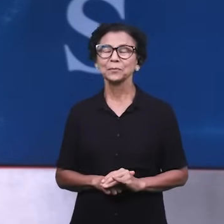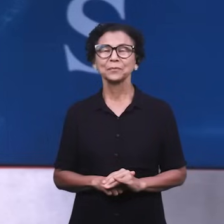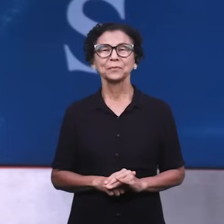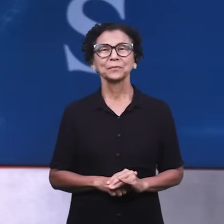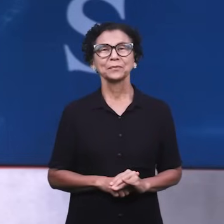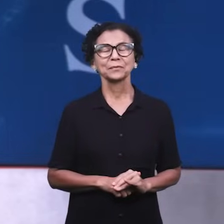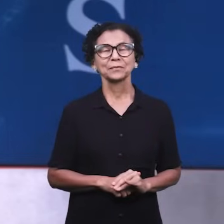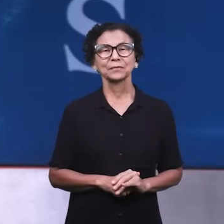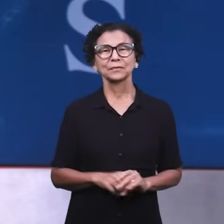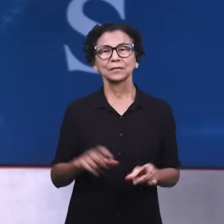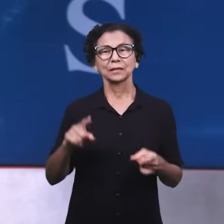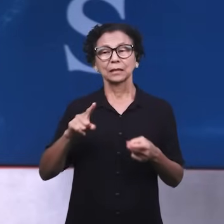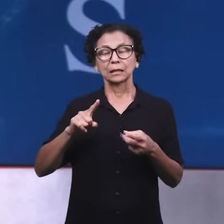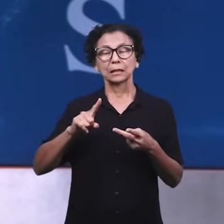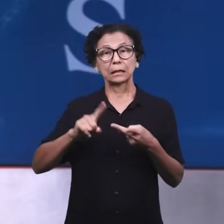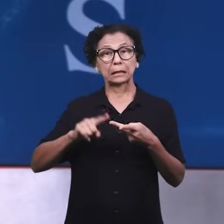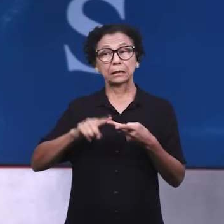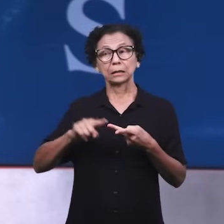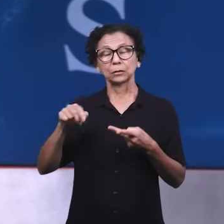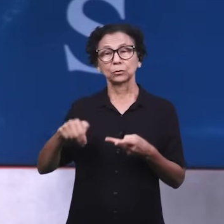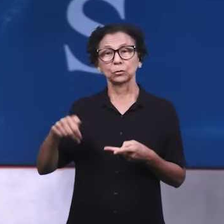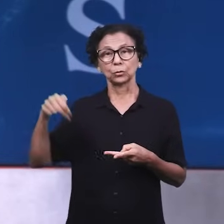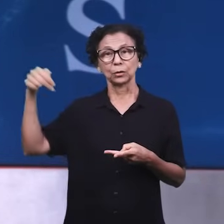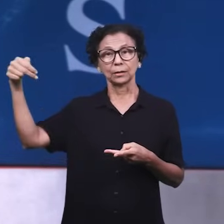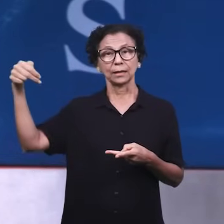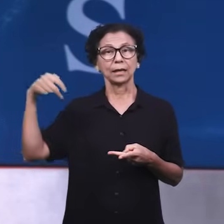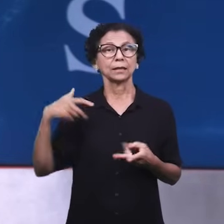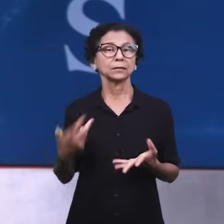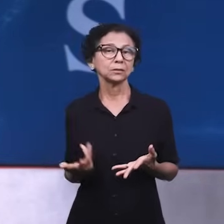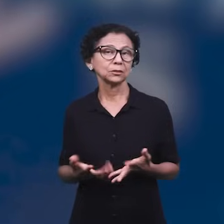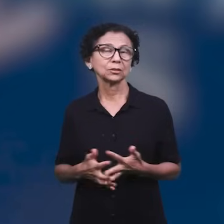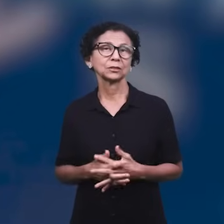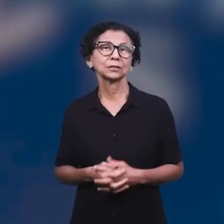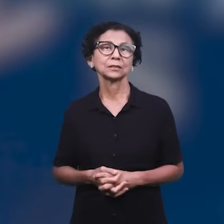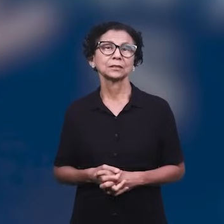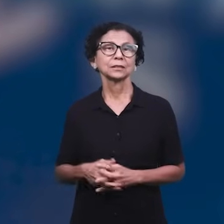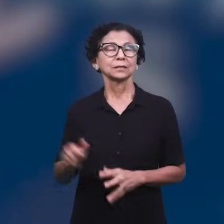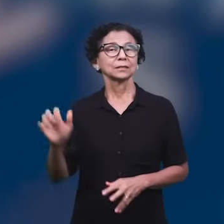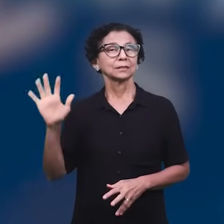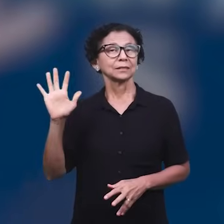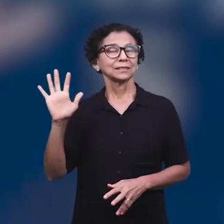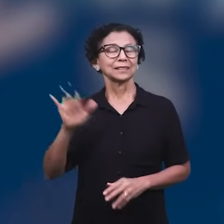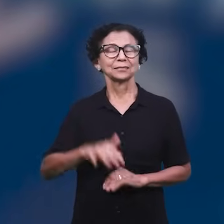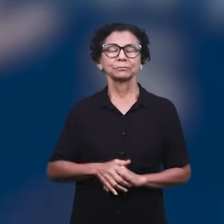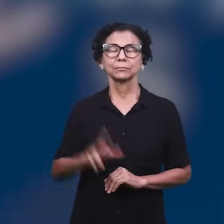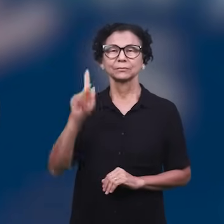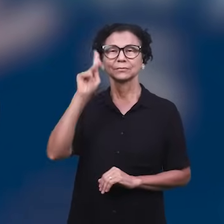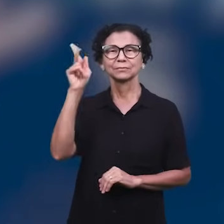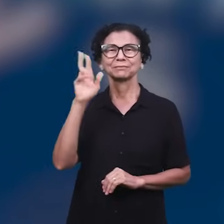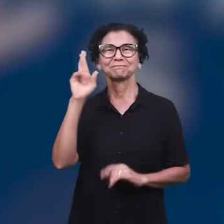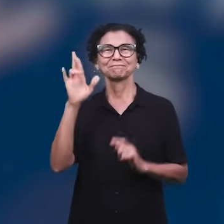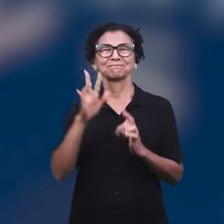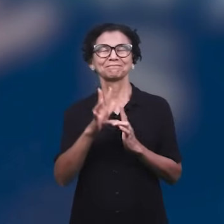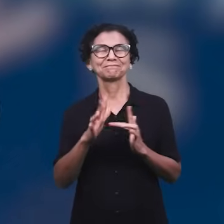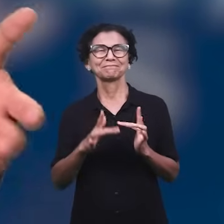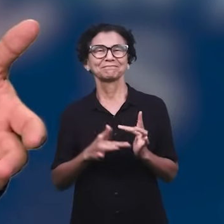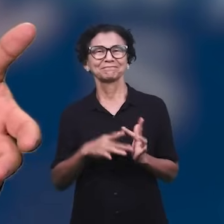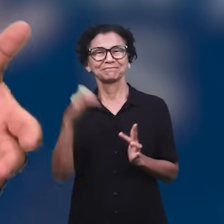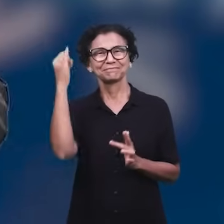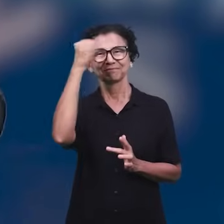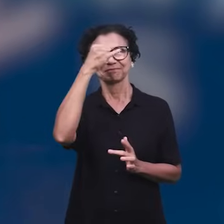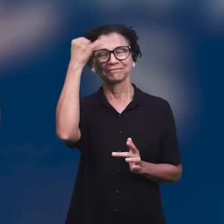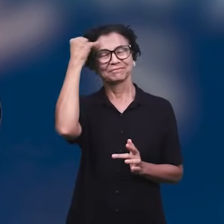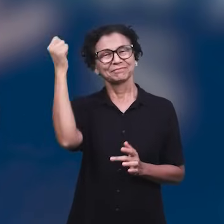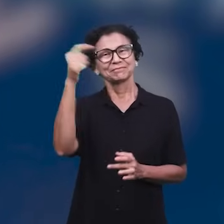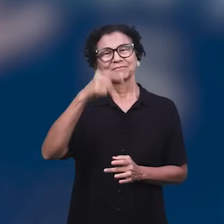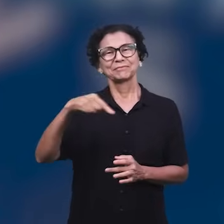Nosso companheiro, o Arne Filho, trazendo notícias aqui no Manaí News. Olá, meu irmão Jorge, a paz do Senhor Jesus a você e a todos